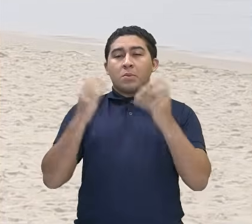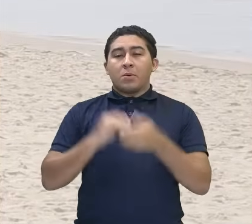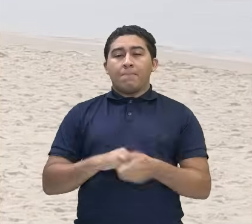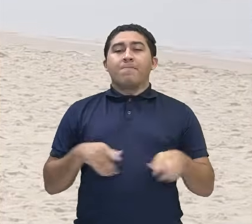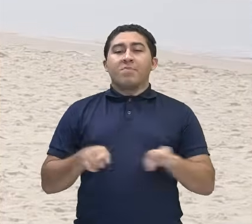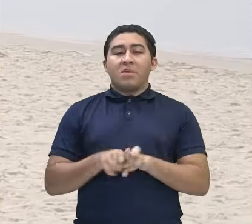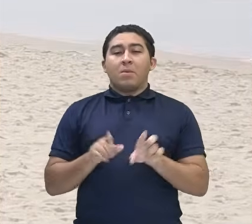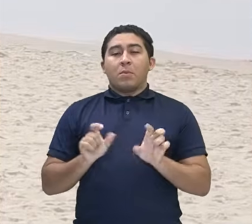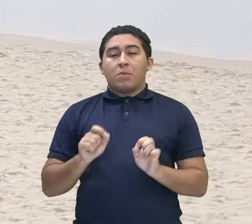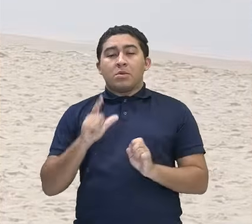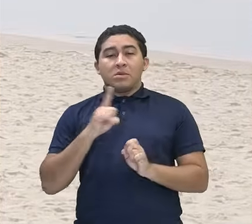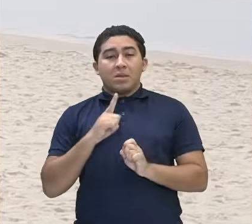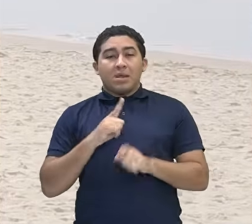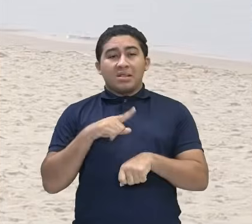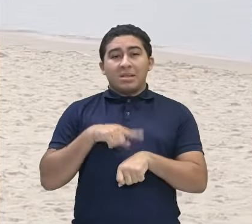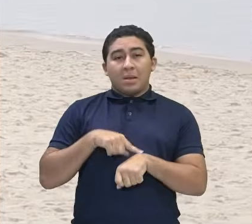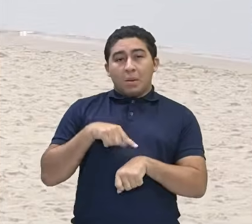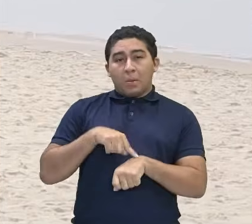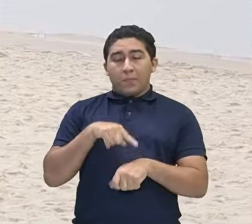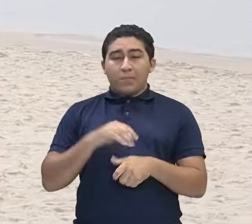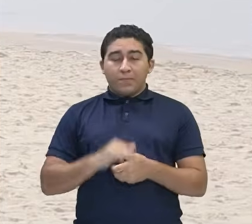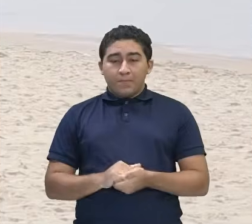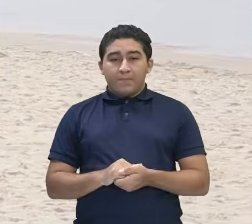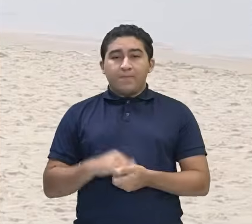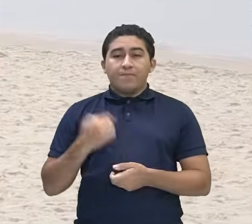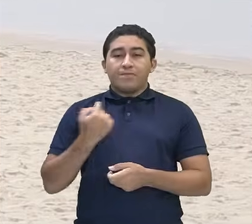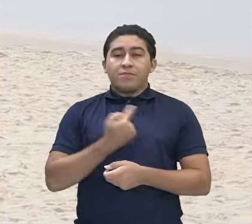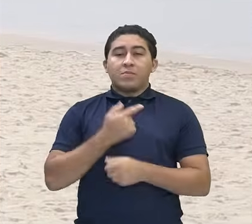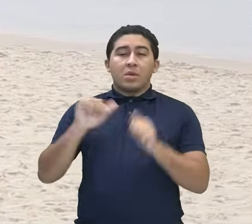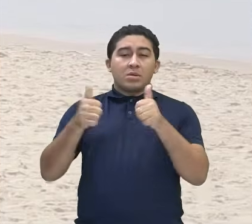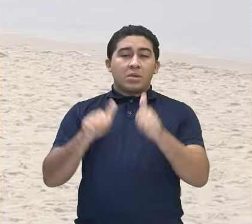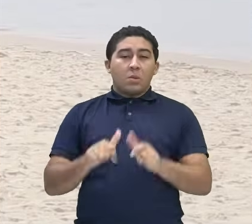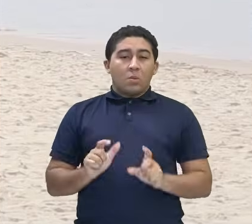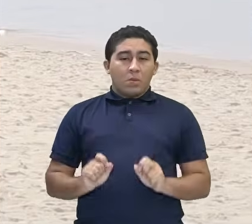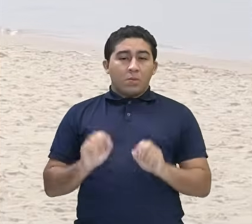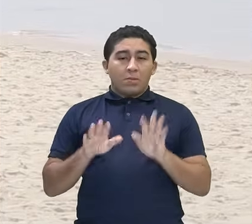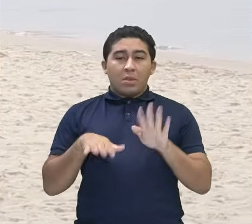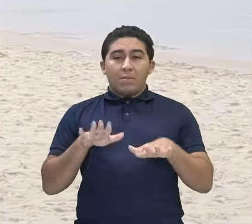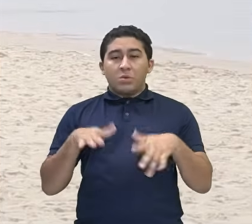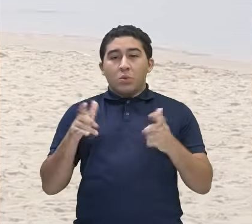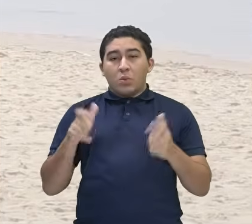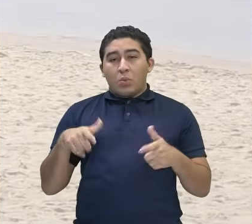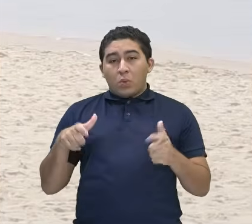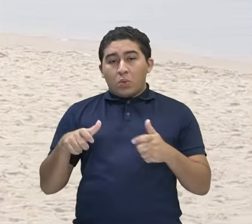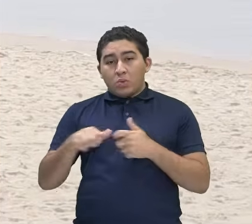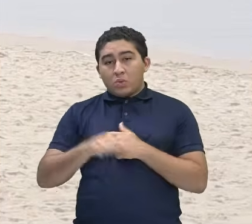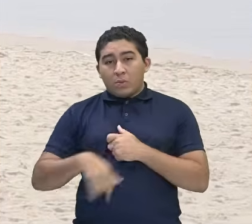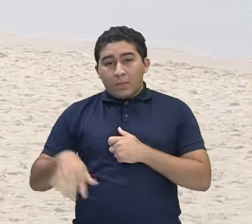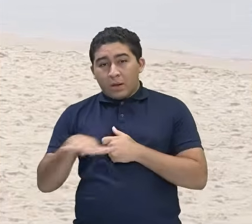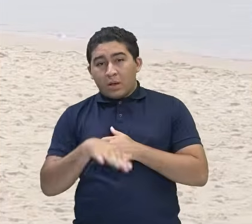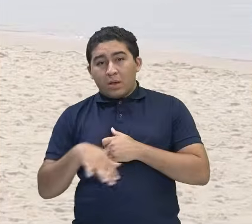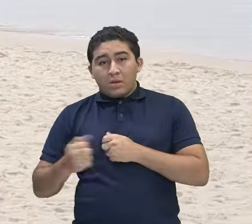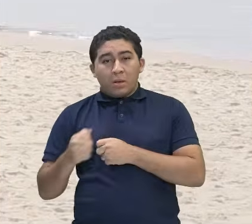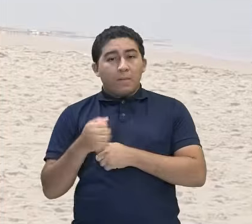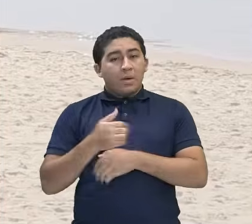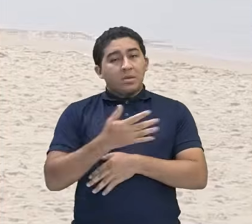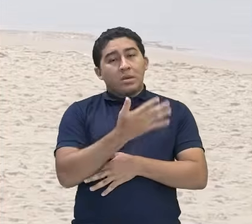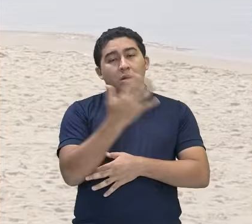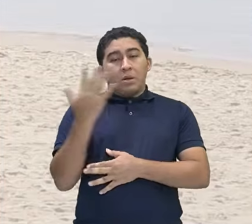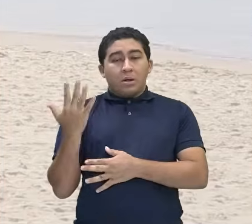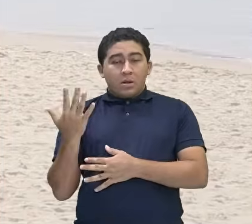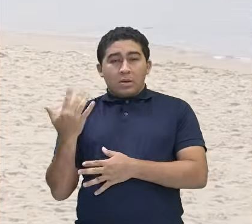também ao tempo. E a gente vai analisar que dependendo ali do local, da paisagem, que a gente